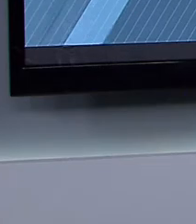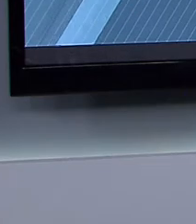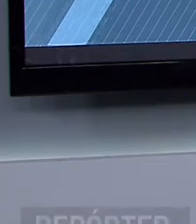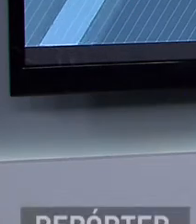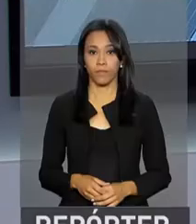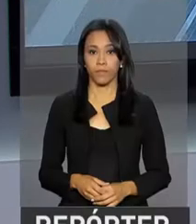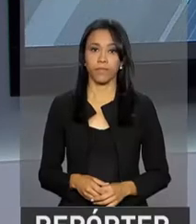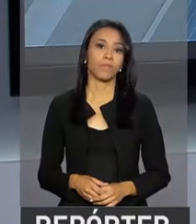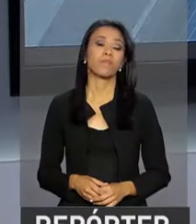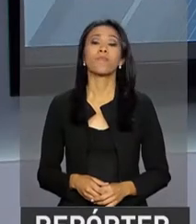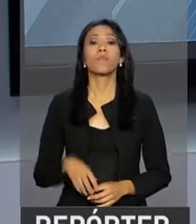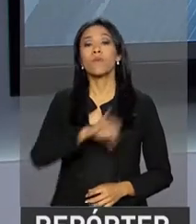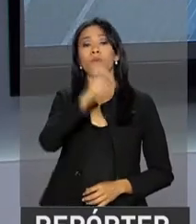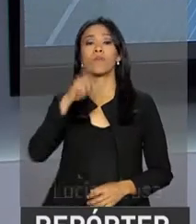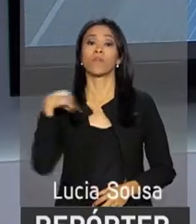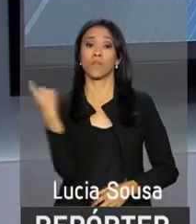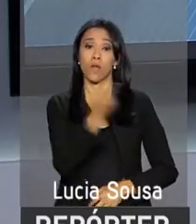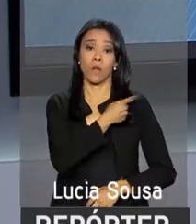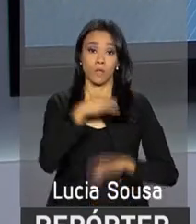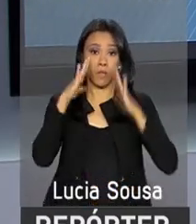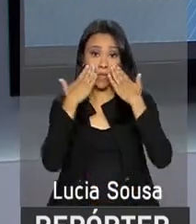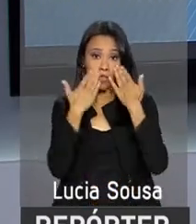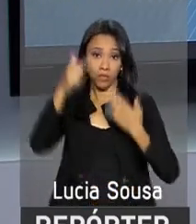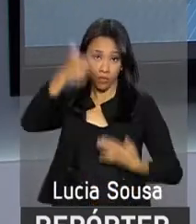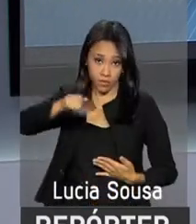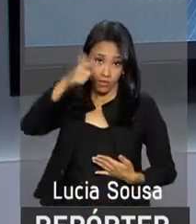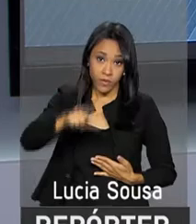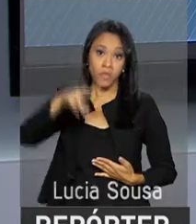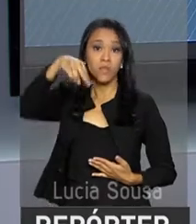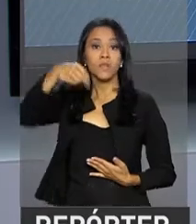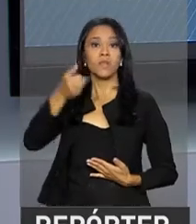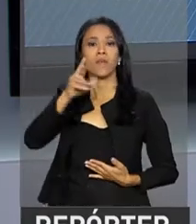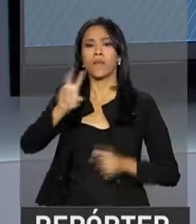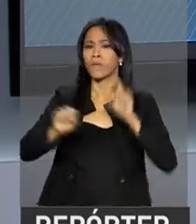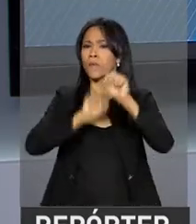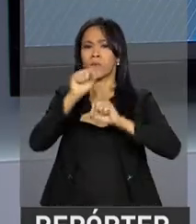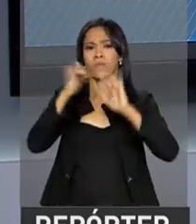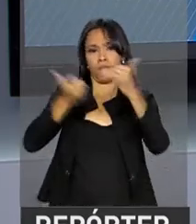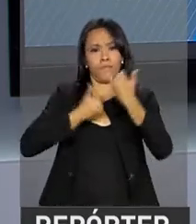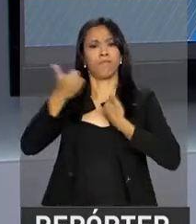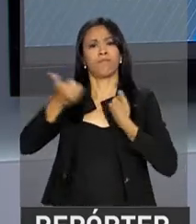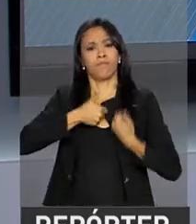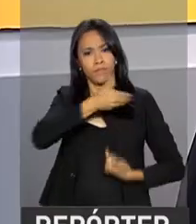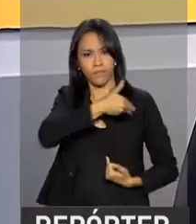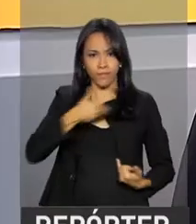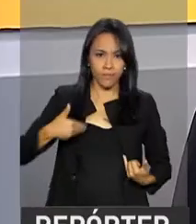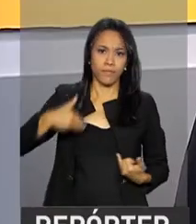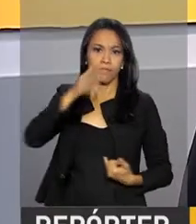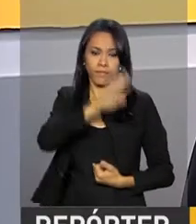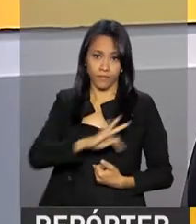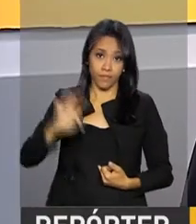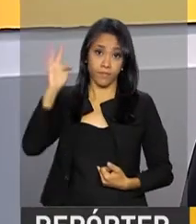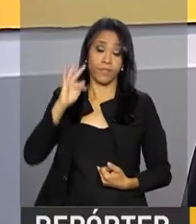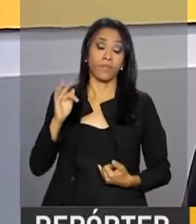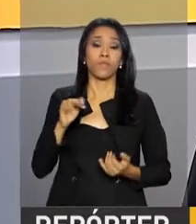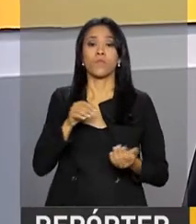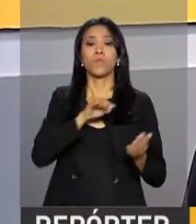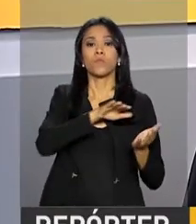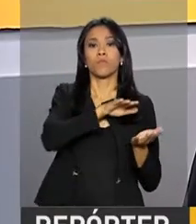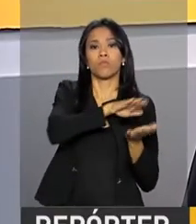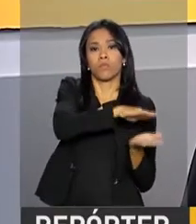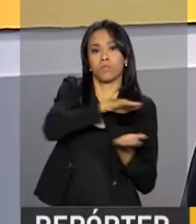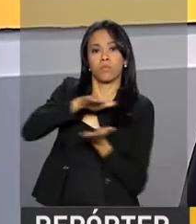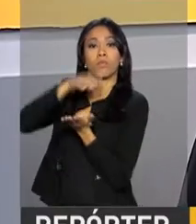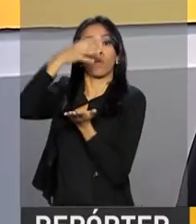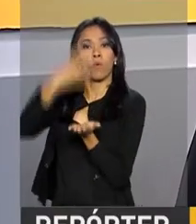olá estamos de volta com repórter nbr notícias do governo federal as restituições do